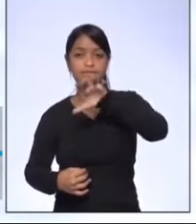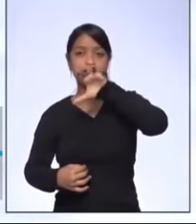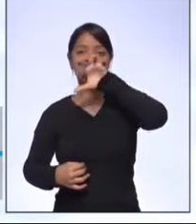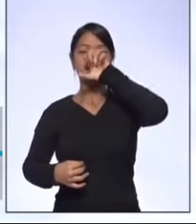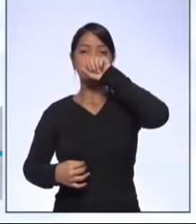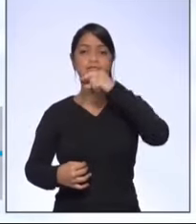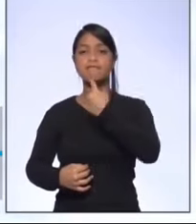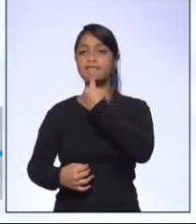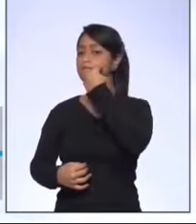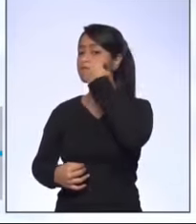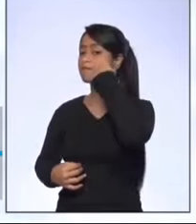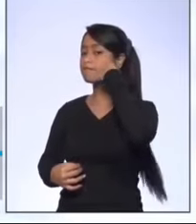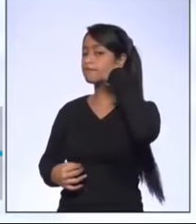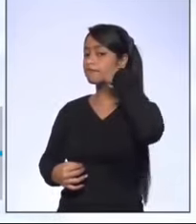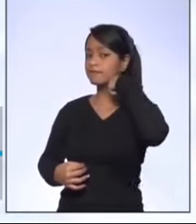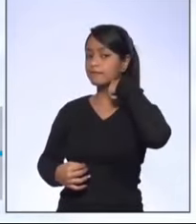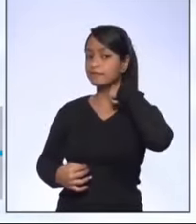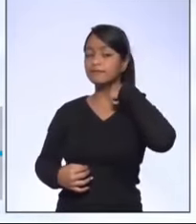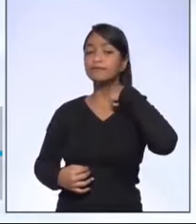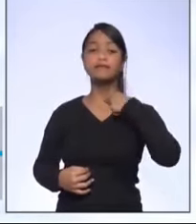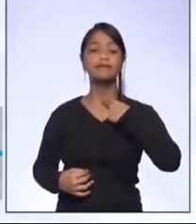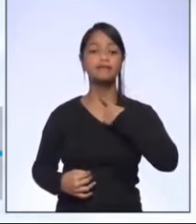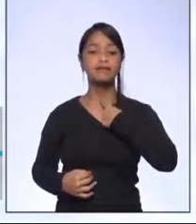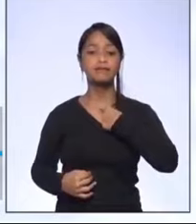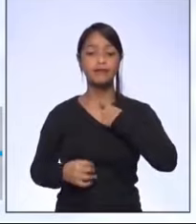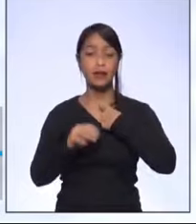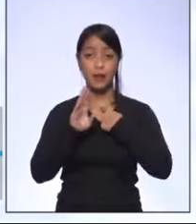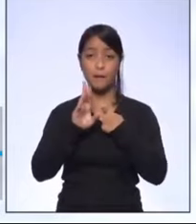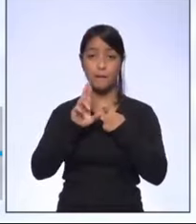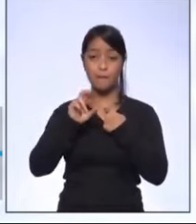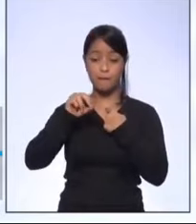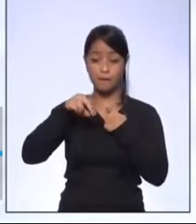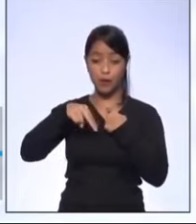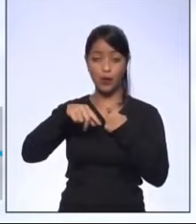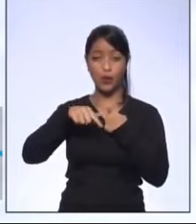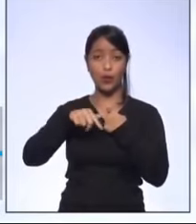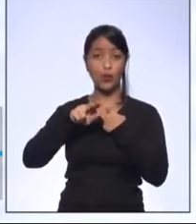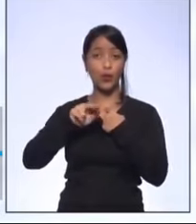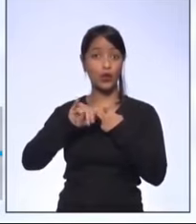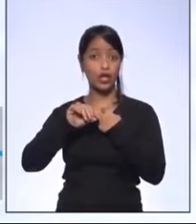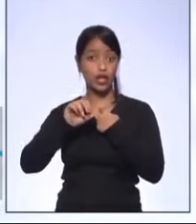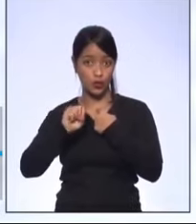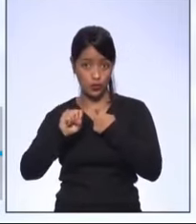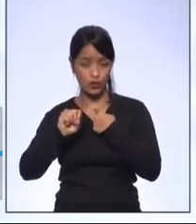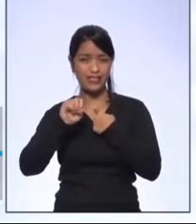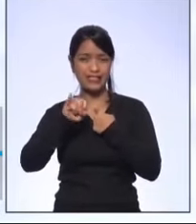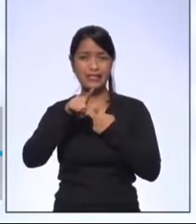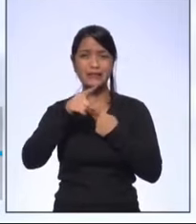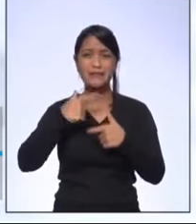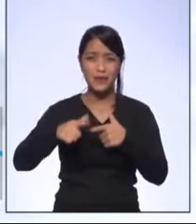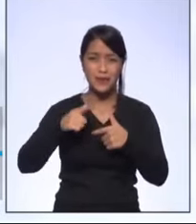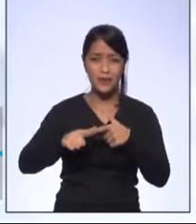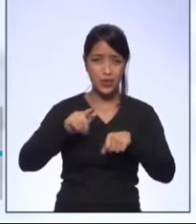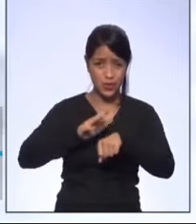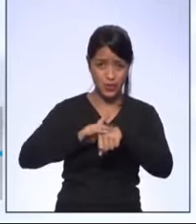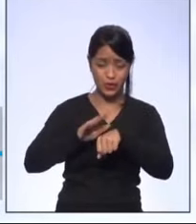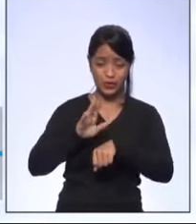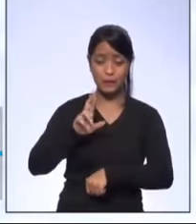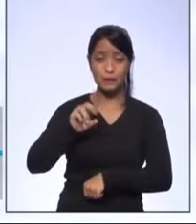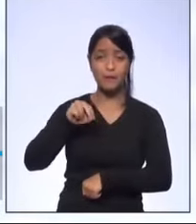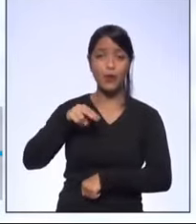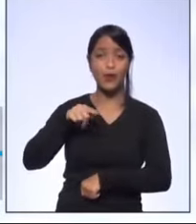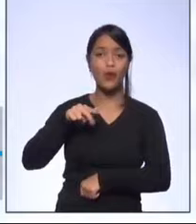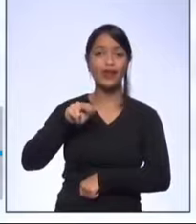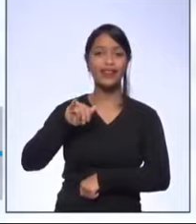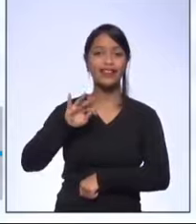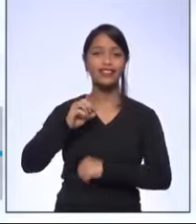pela laringe, vai passar pelos brônquios. Quem tem bronquite vai ter inflamação do brônquio, né? Aí vai passar pelos